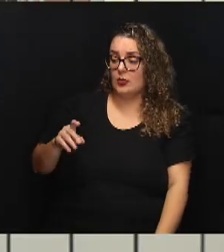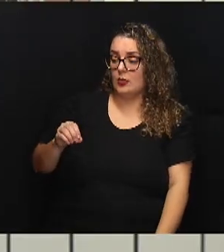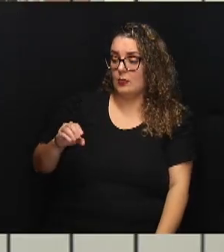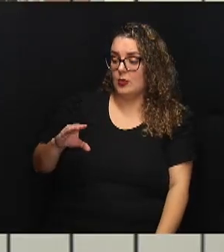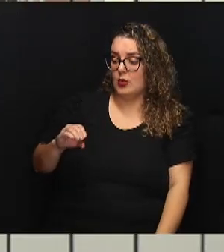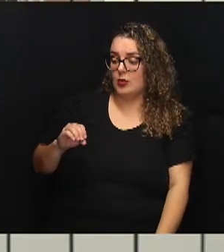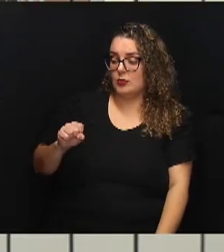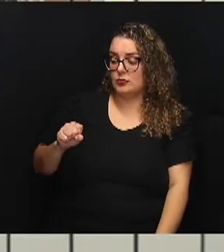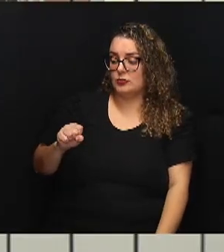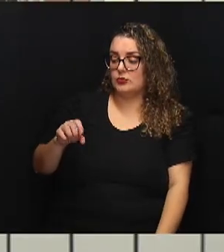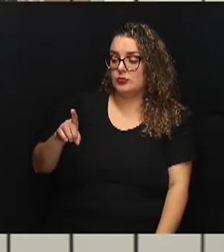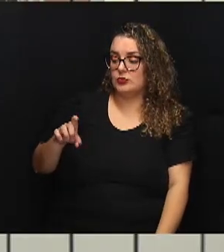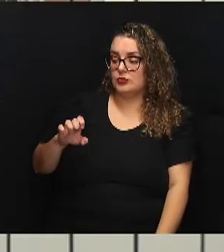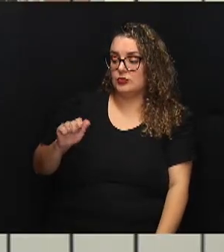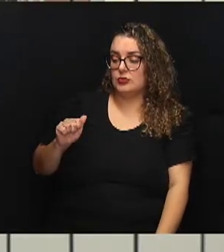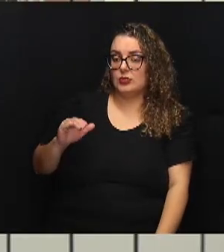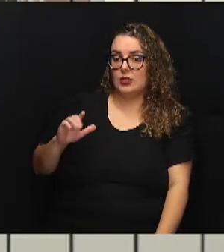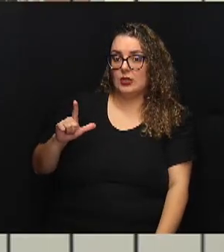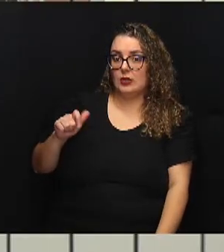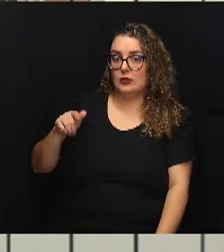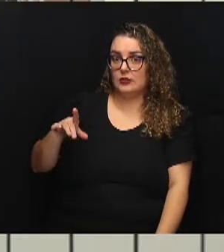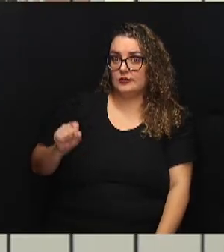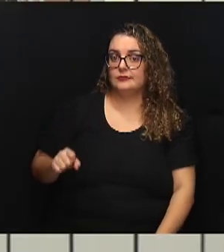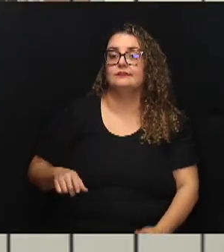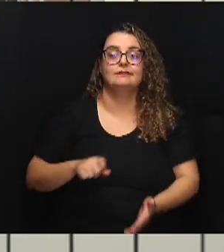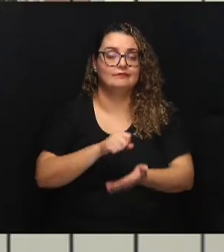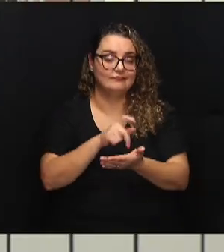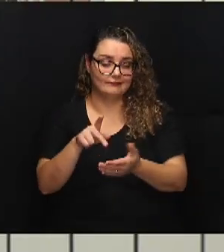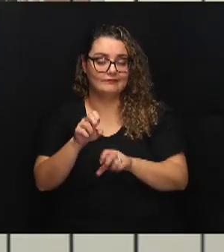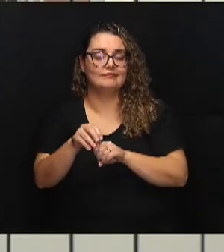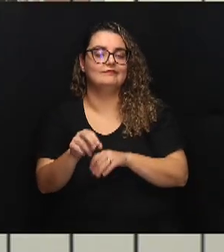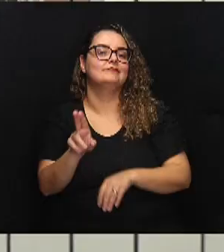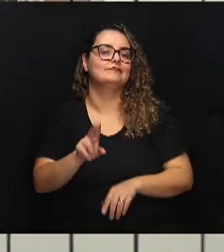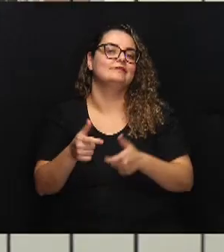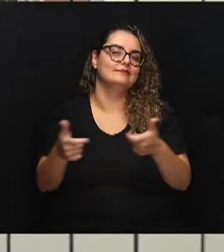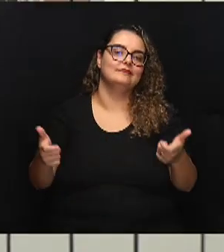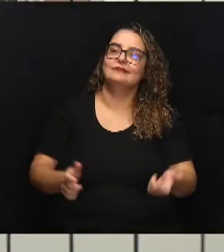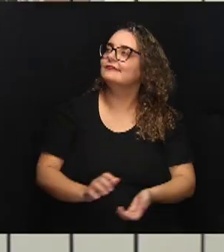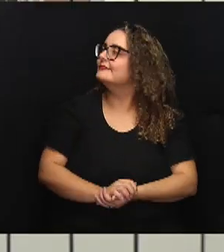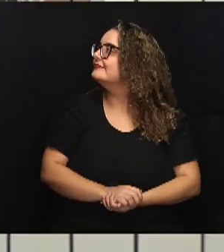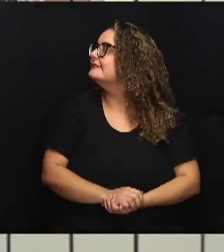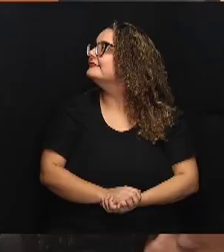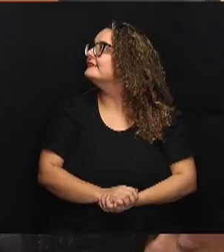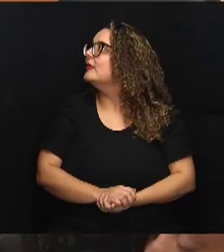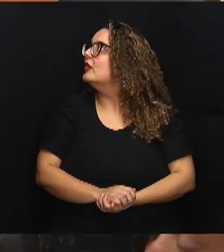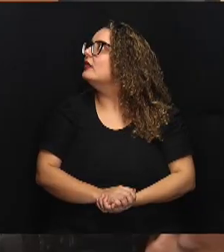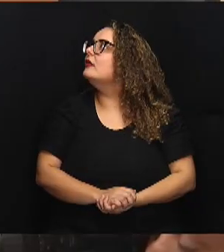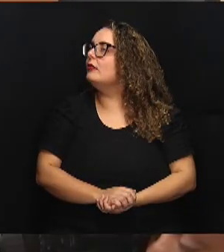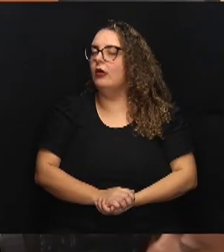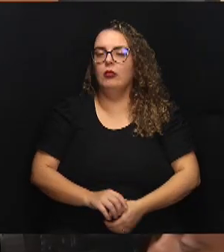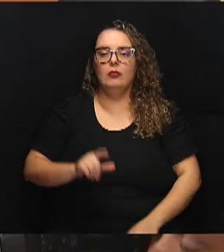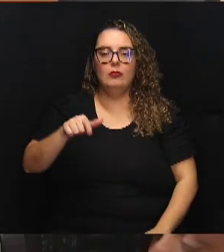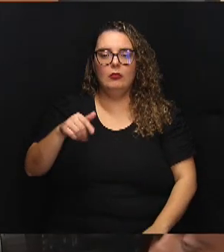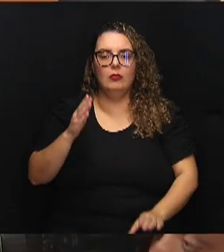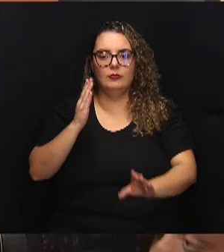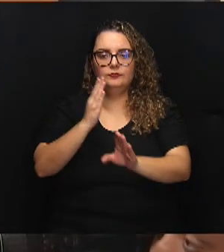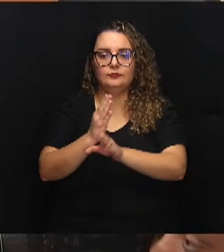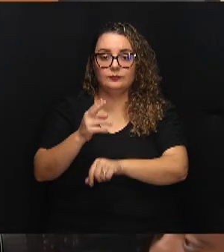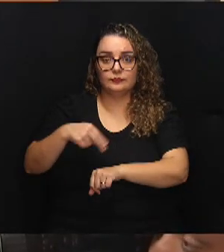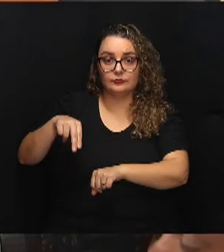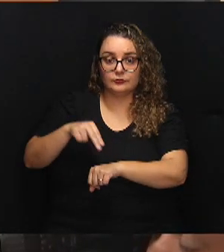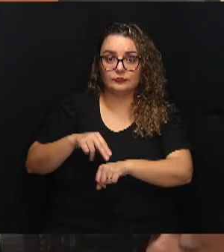e ampliar o uso de aplicativo educacional. Foi após um encontro nacional